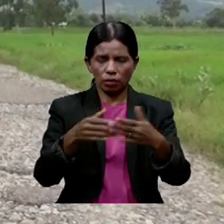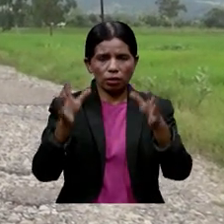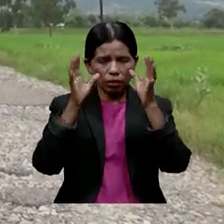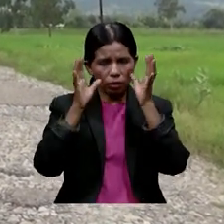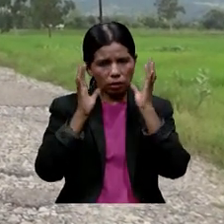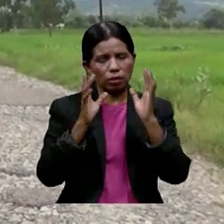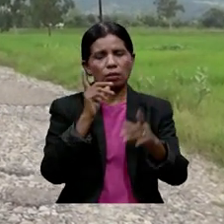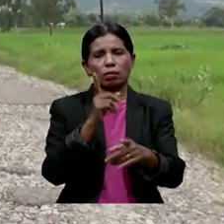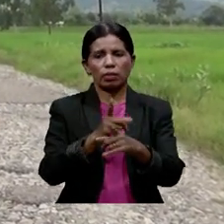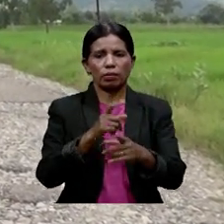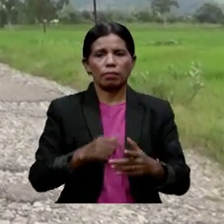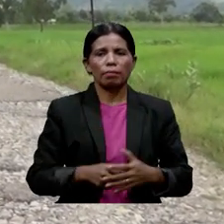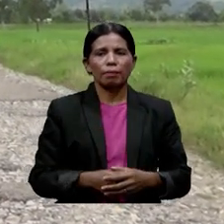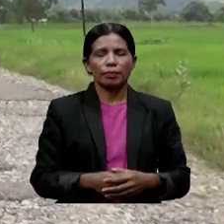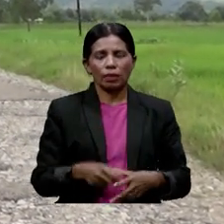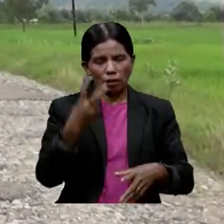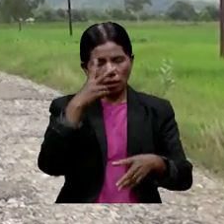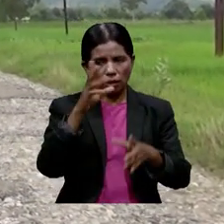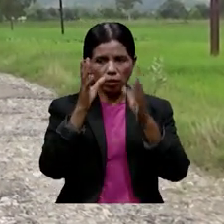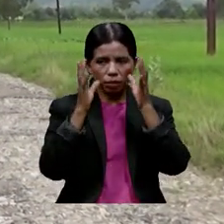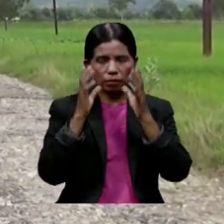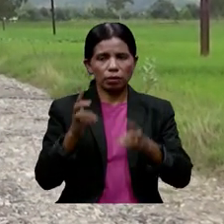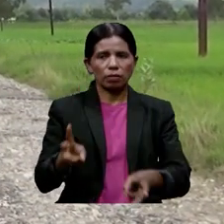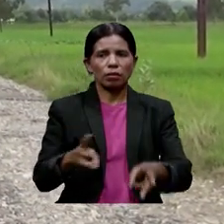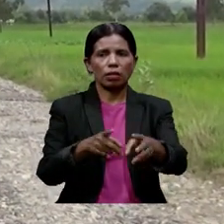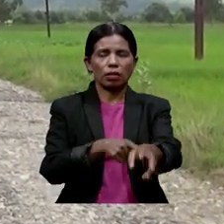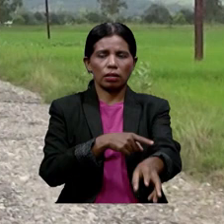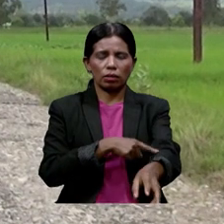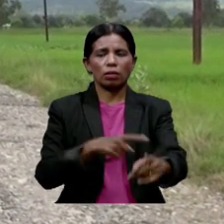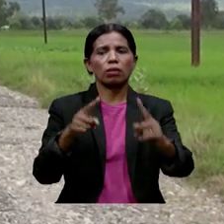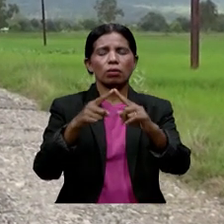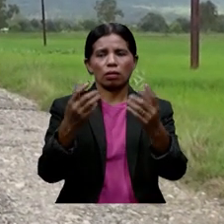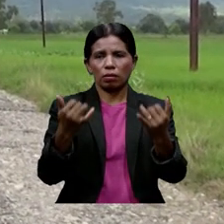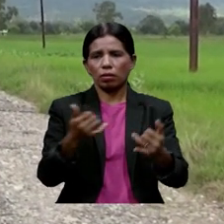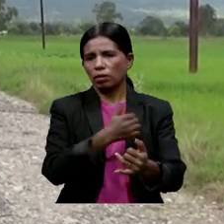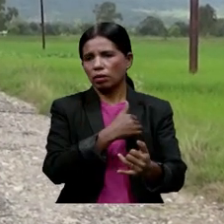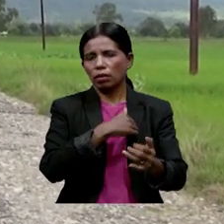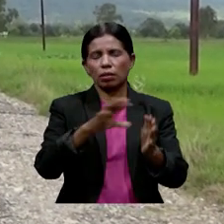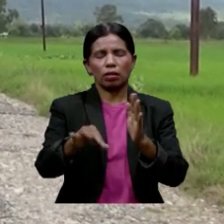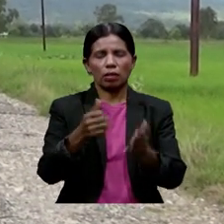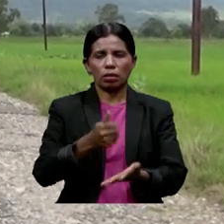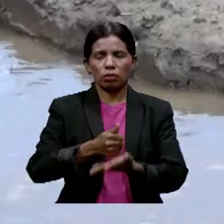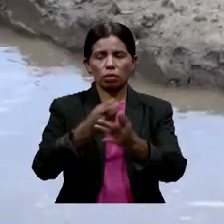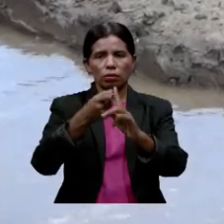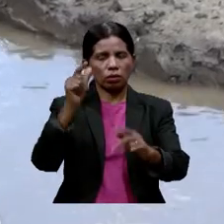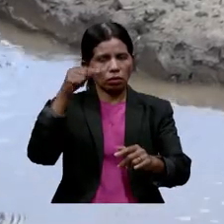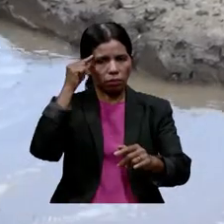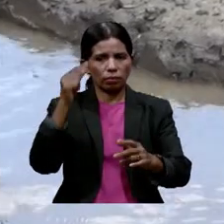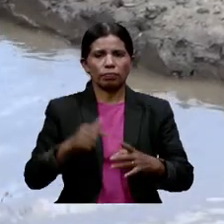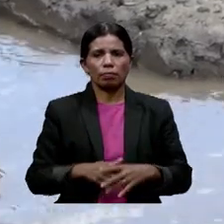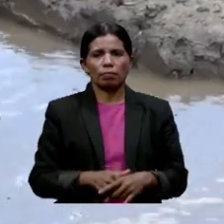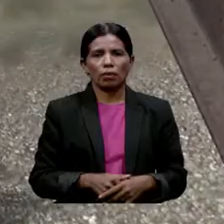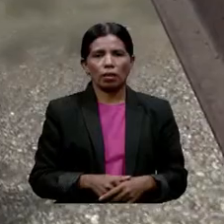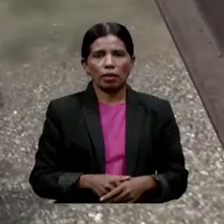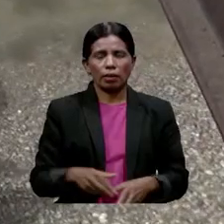idane khaliri estrada idane kilirona mai beto indoron sedau ketan atensan su guru sentral ponte